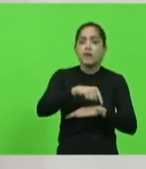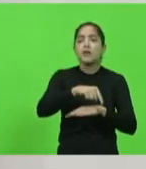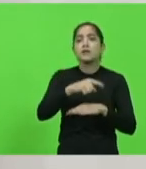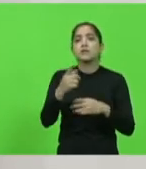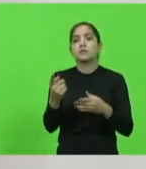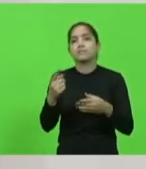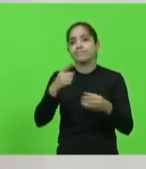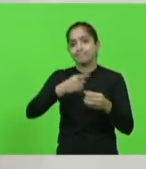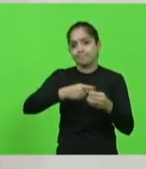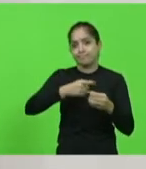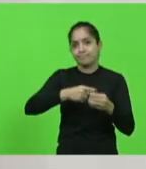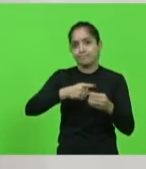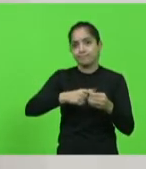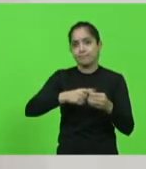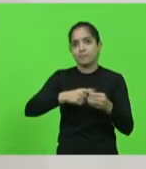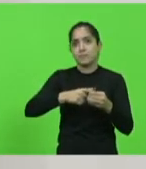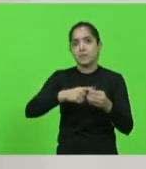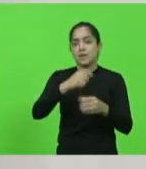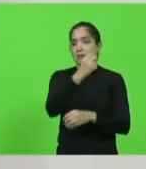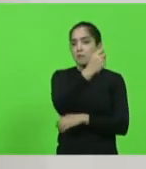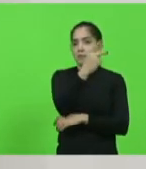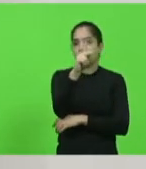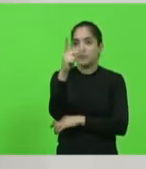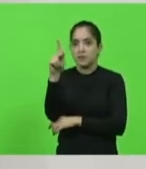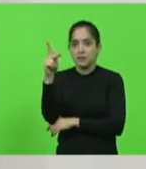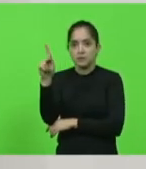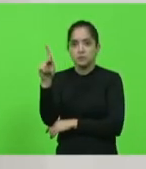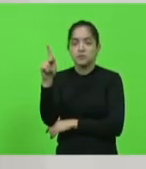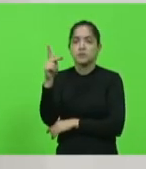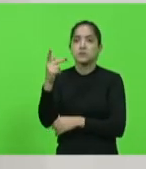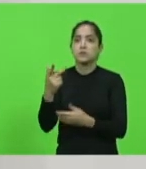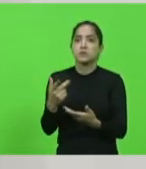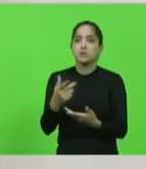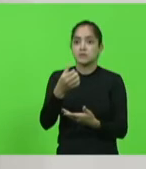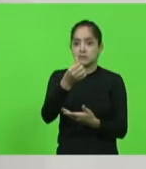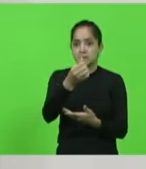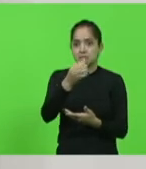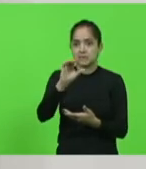até aqui, são 600 quilômetros, deputada Marlene, eu contei